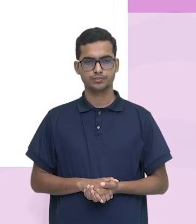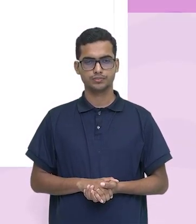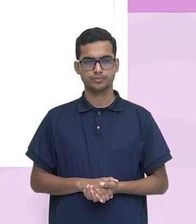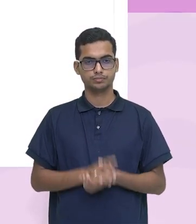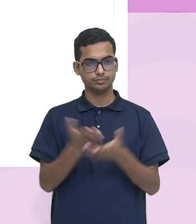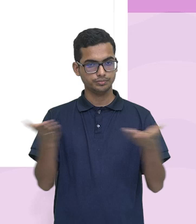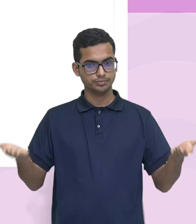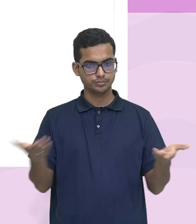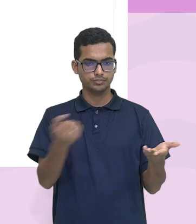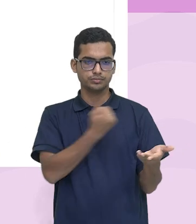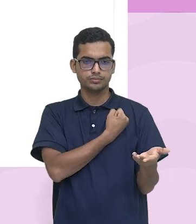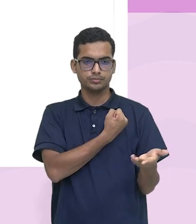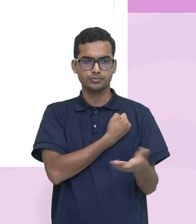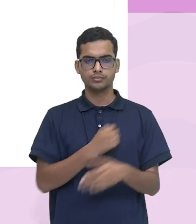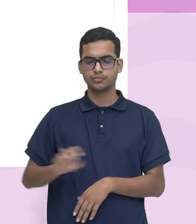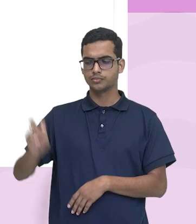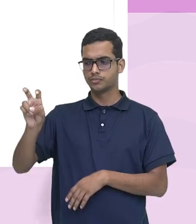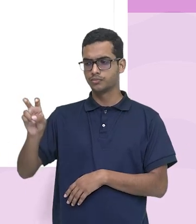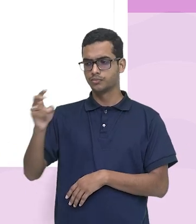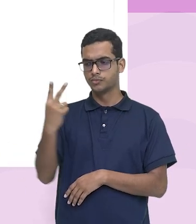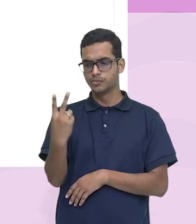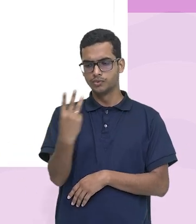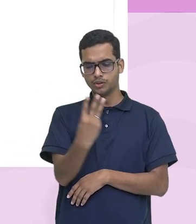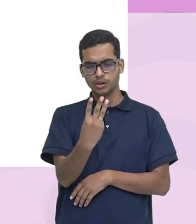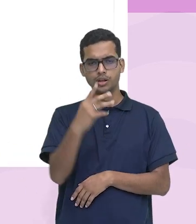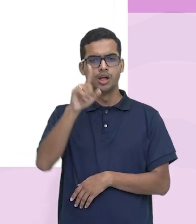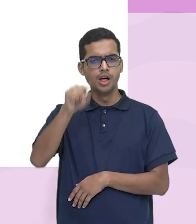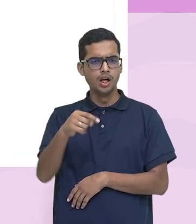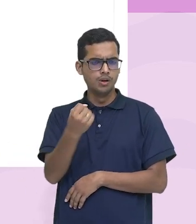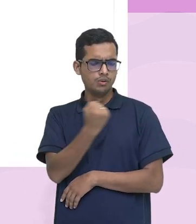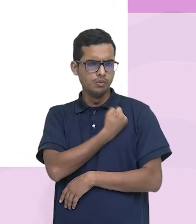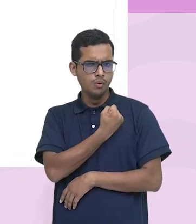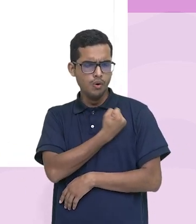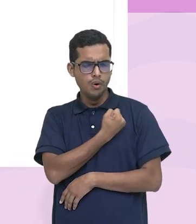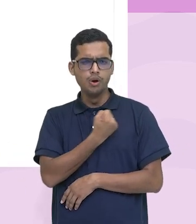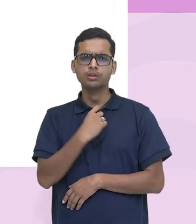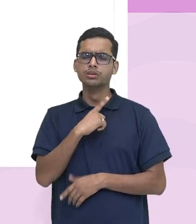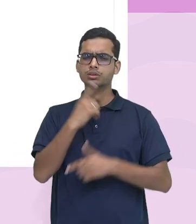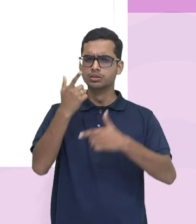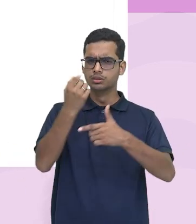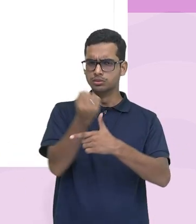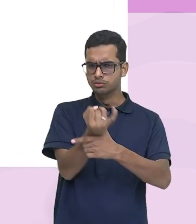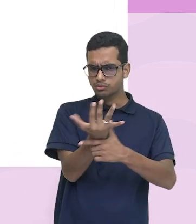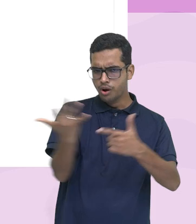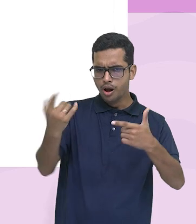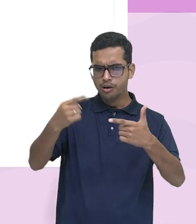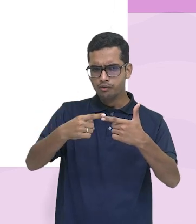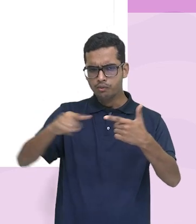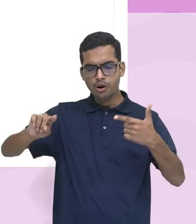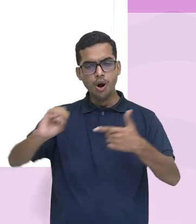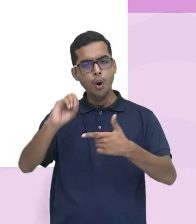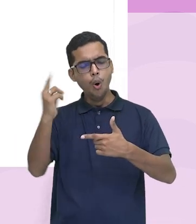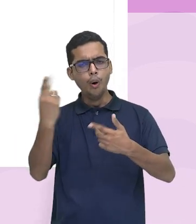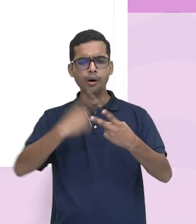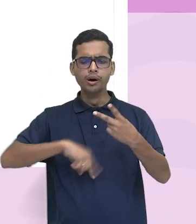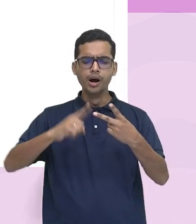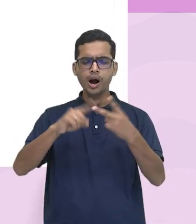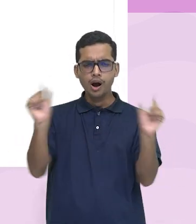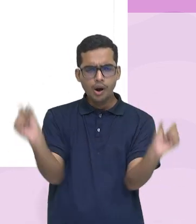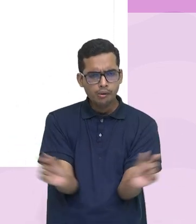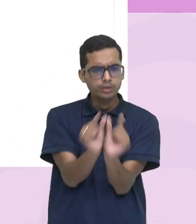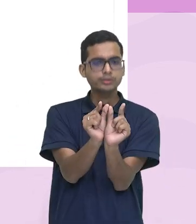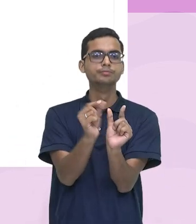Agora a gente vai ver se o 523 é primo ou composto. Olha aí o resultado, ele é um número primo, por